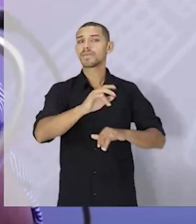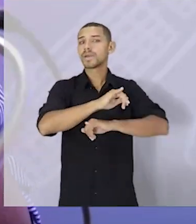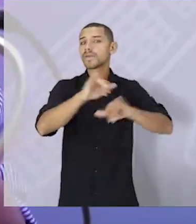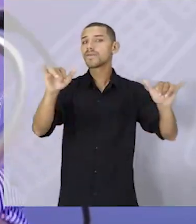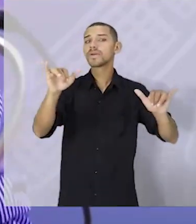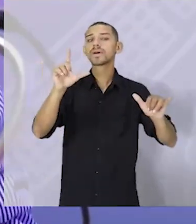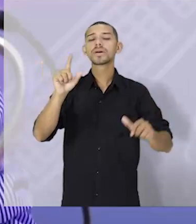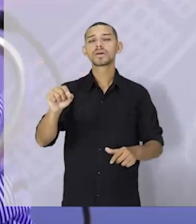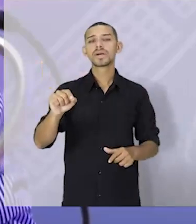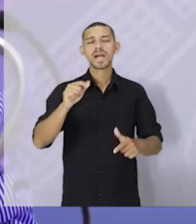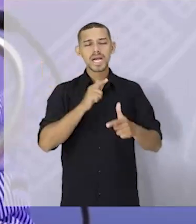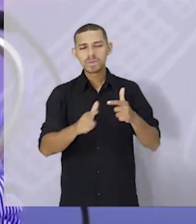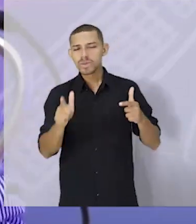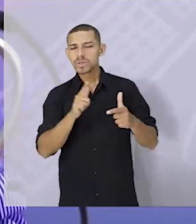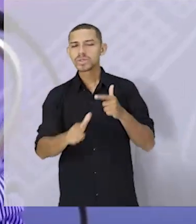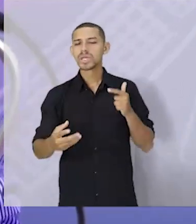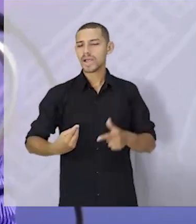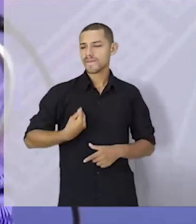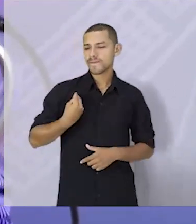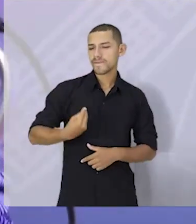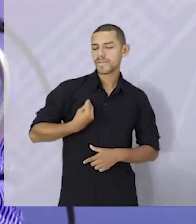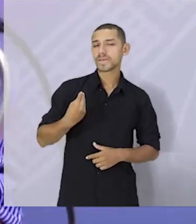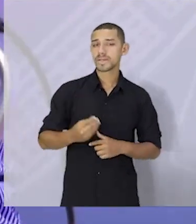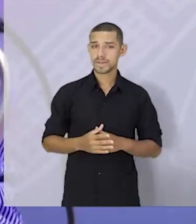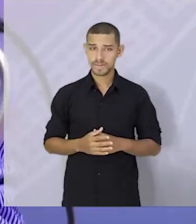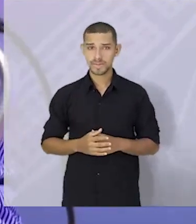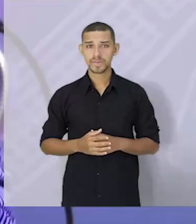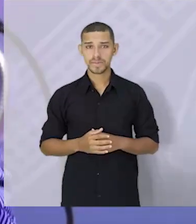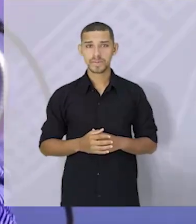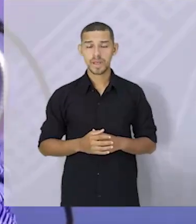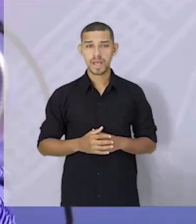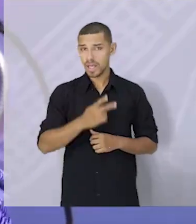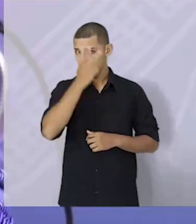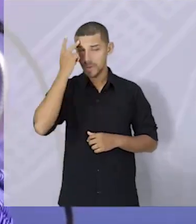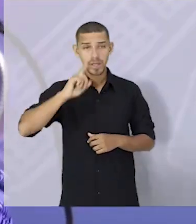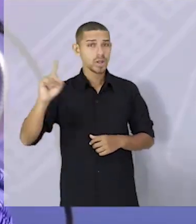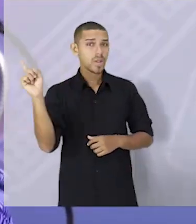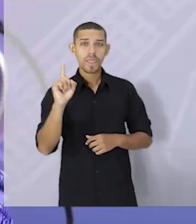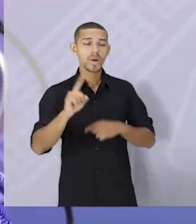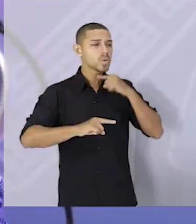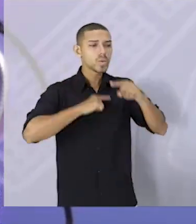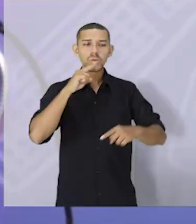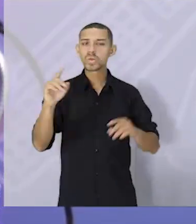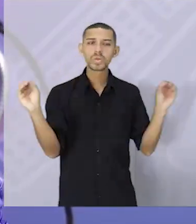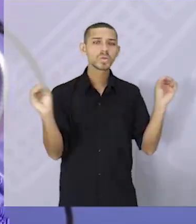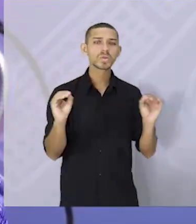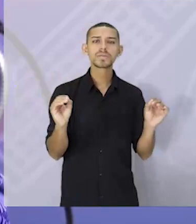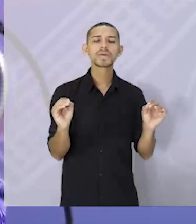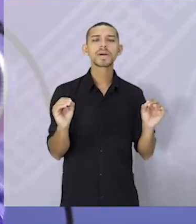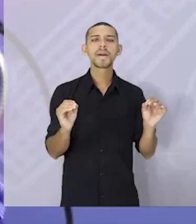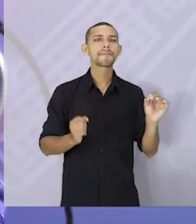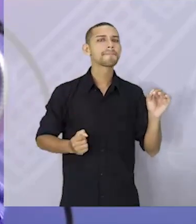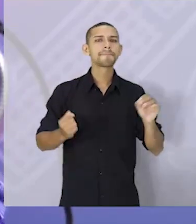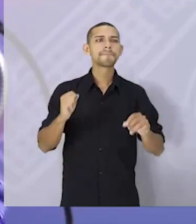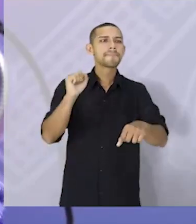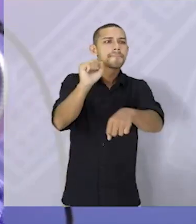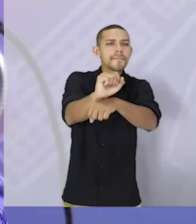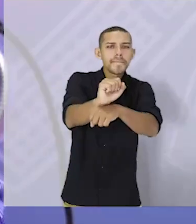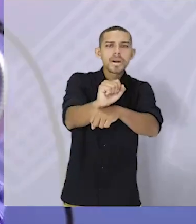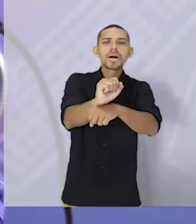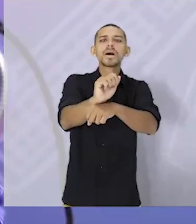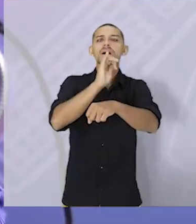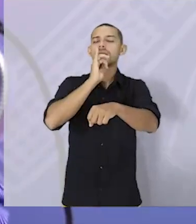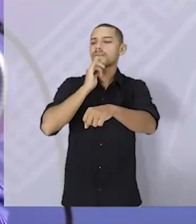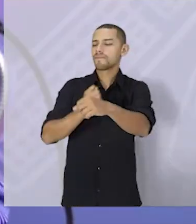é prejudicar a sua vida? Quando você não consegue mais parar de fazer